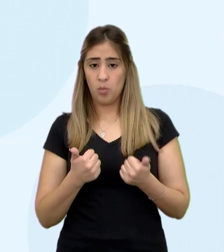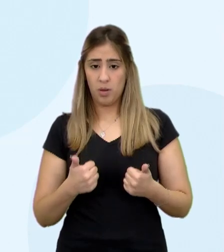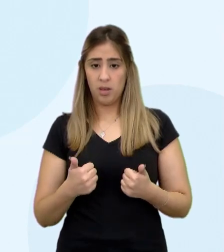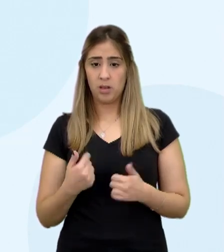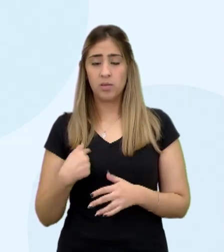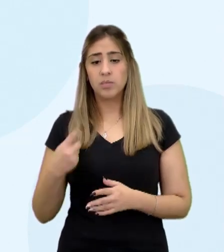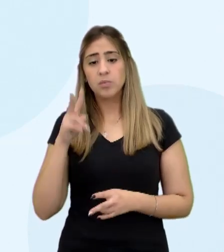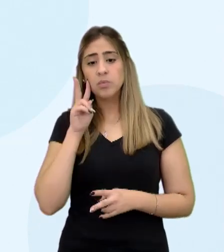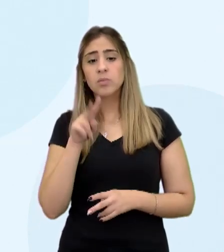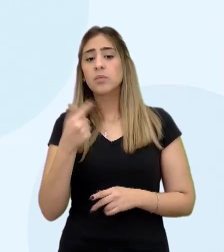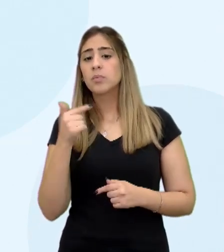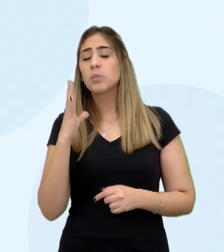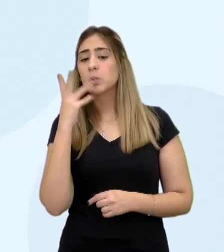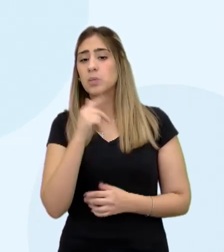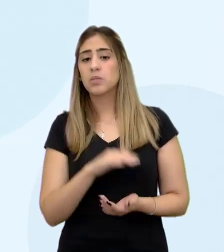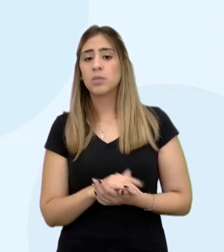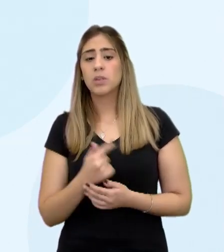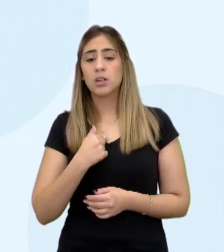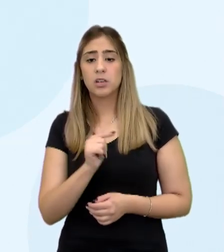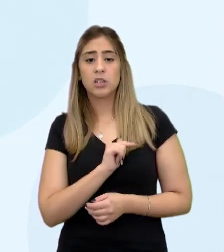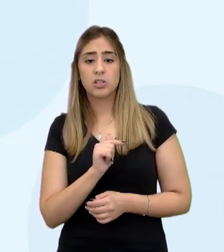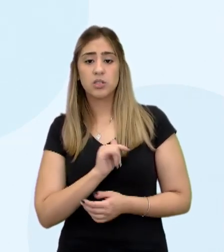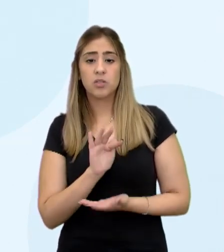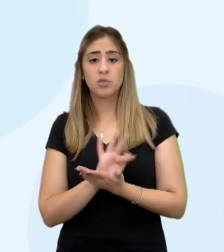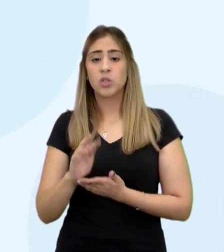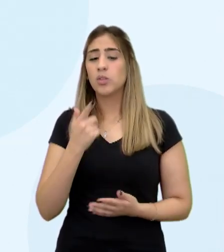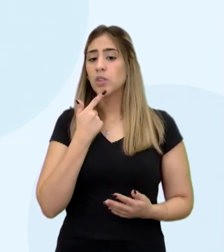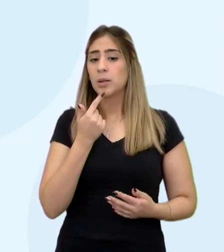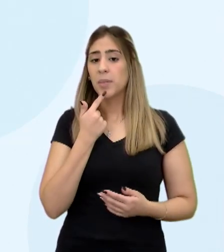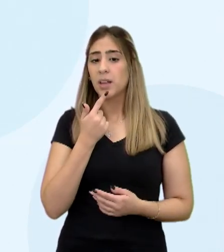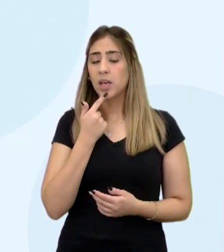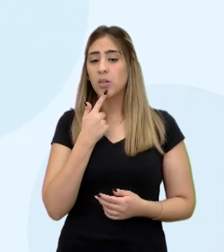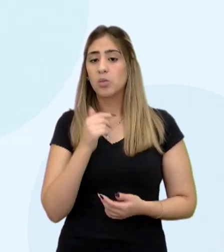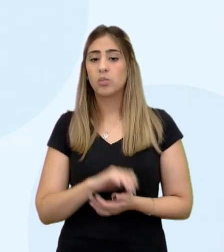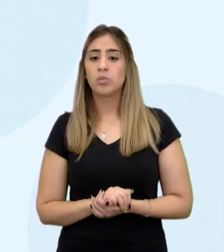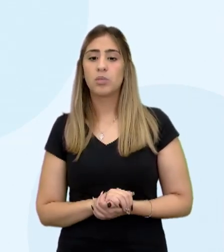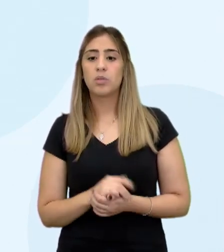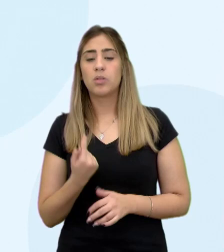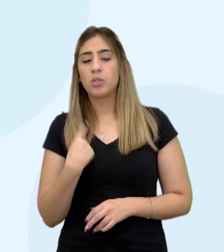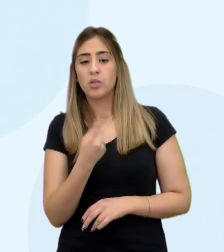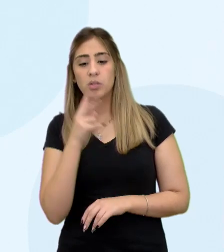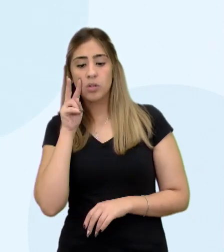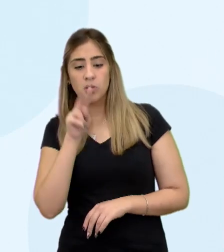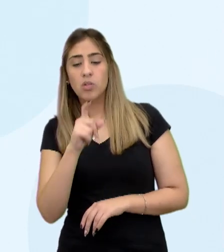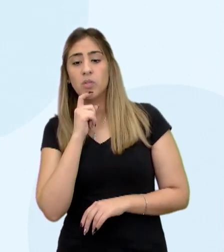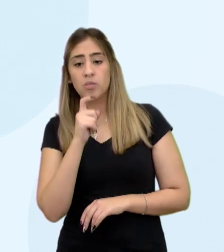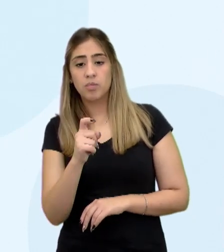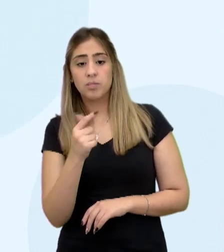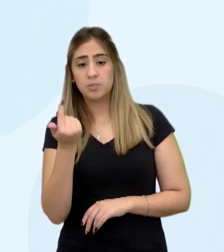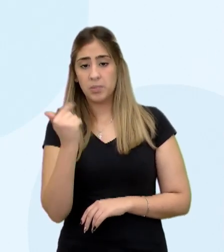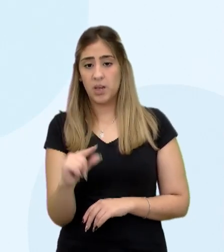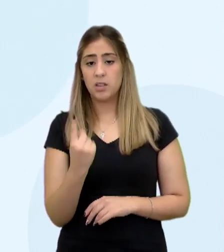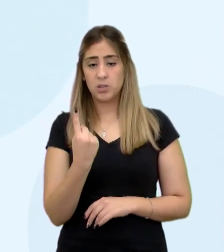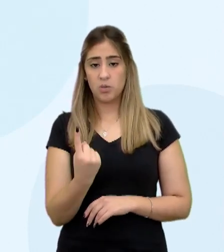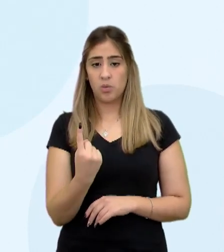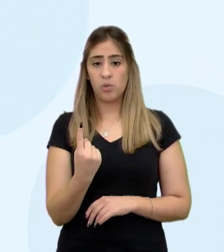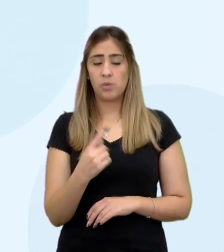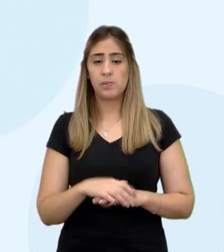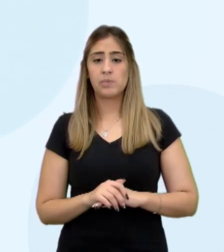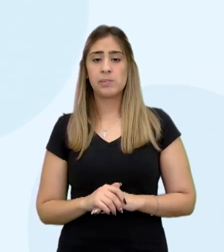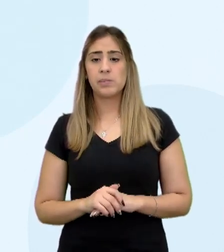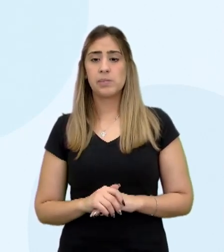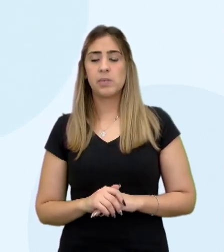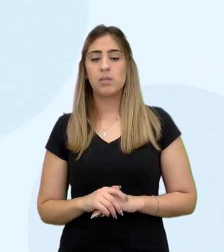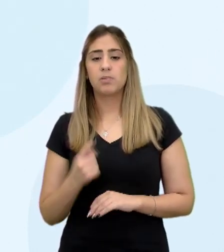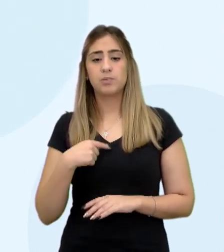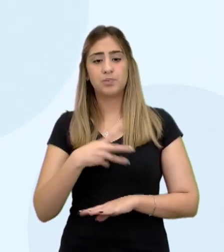Deixa eu mostrar no mais bonito, ó. Então, a gente tinha a função em vermelho, que era seno de x. Quando a gente vai montar a verde, que é mais 1, o seu gráfico, que